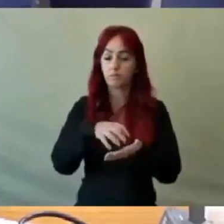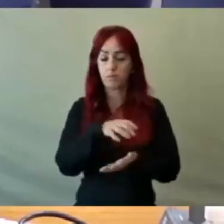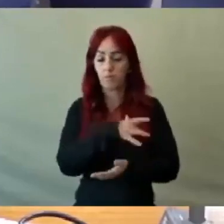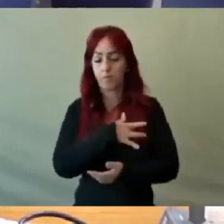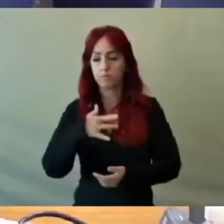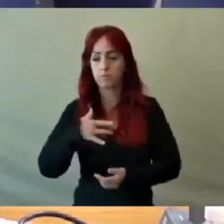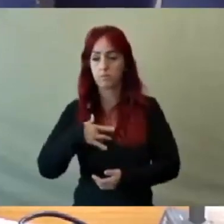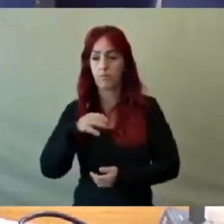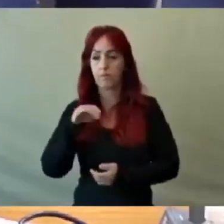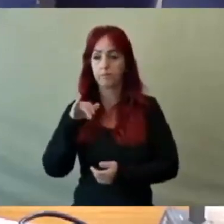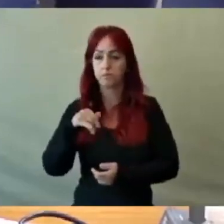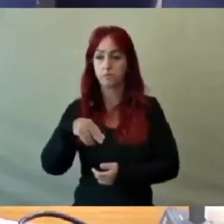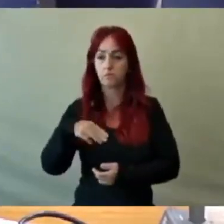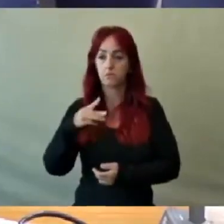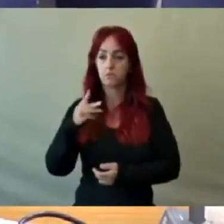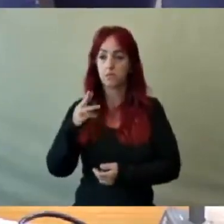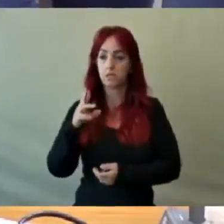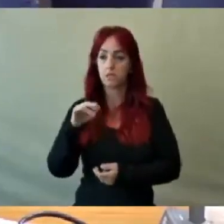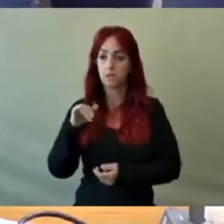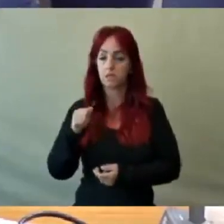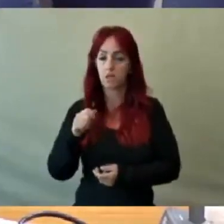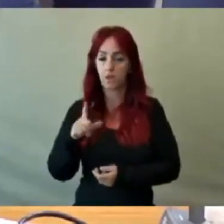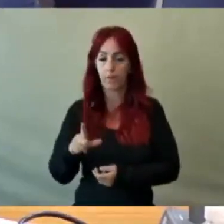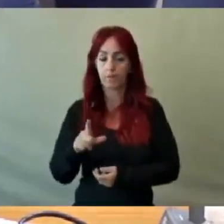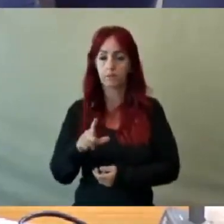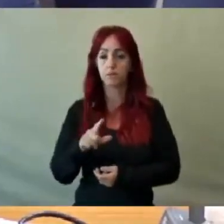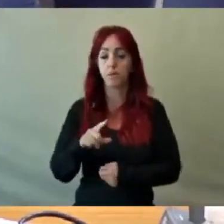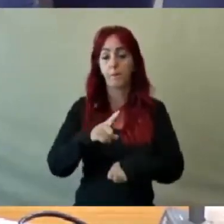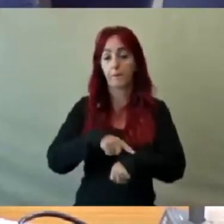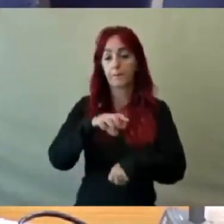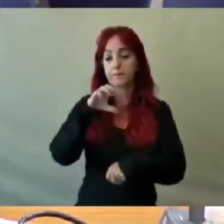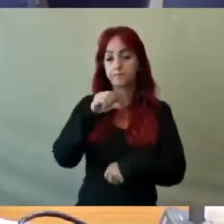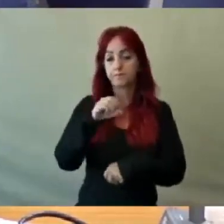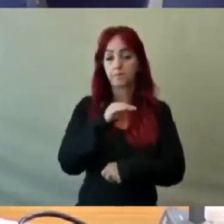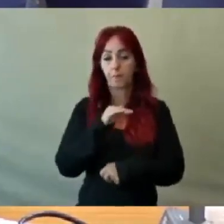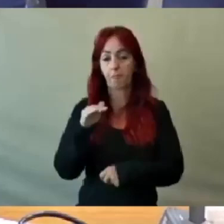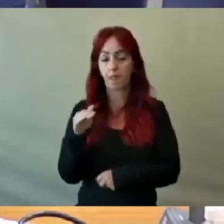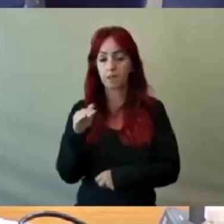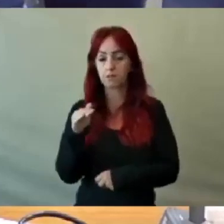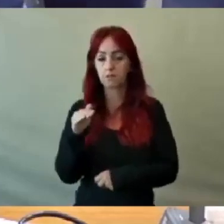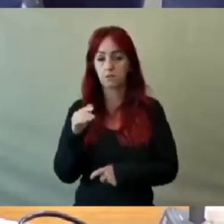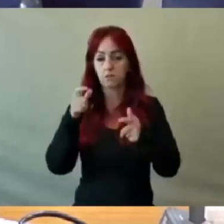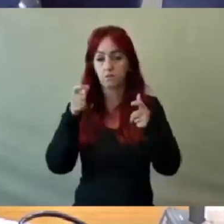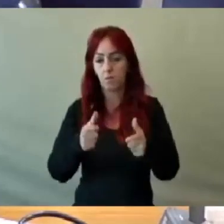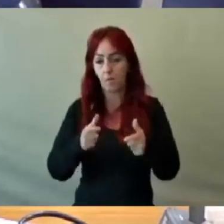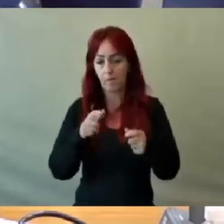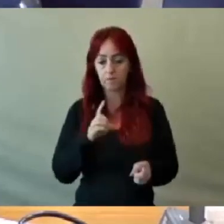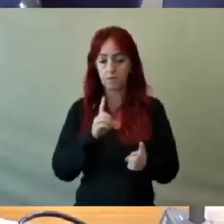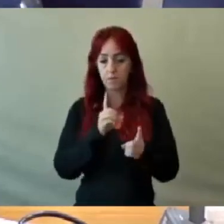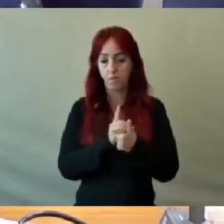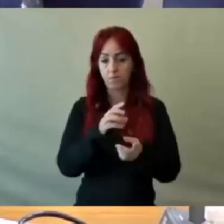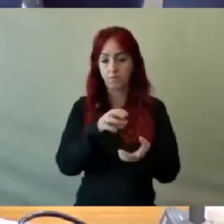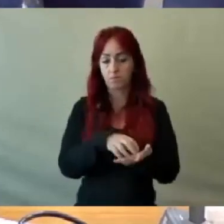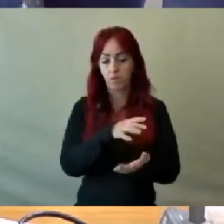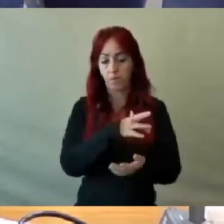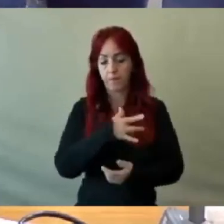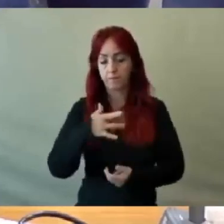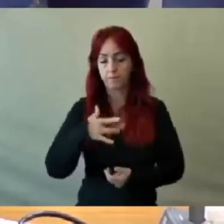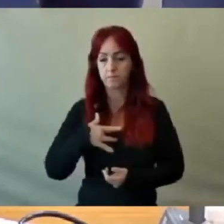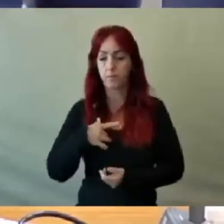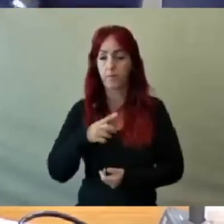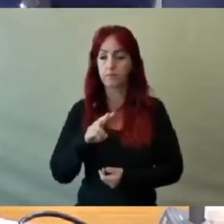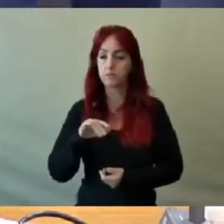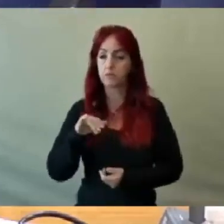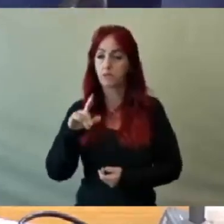2024, horário 9h30. Local, ponto de encontro, Centro de Saúde Vila Imperial. Rô Guilherme Pinto da